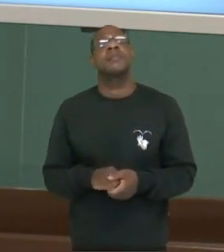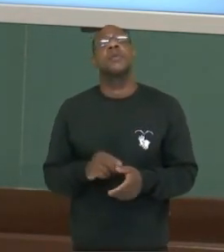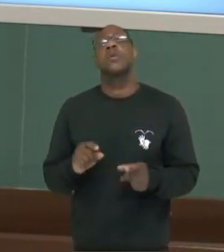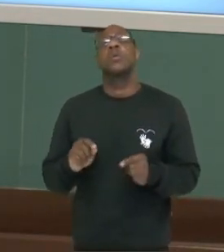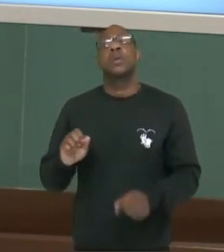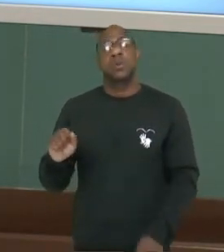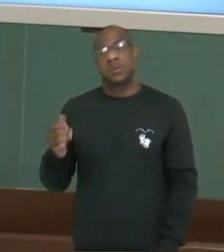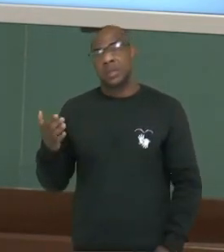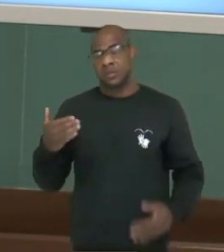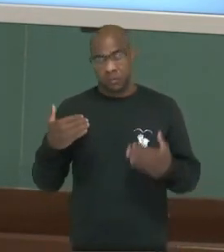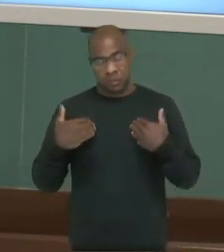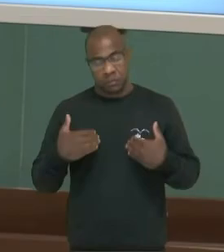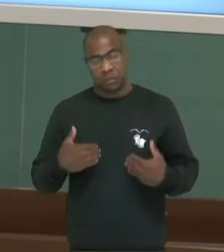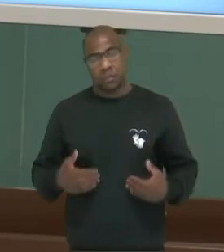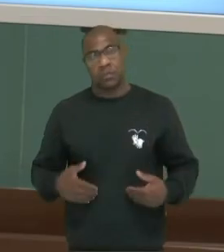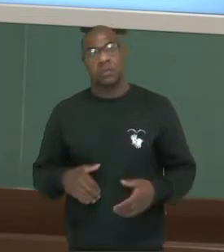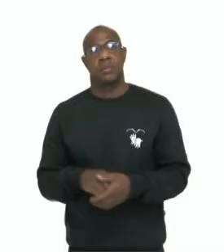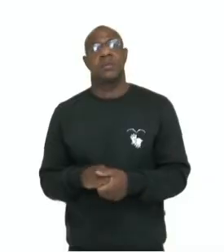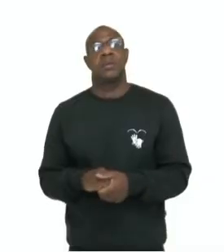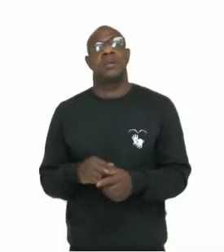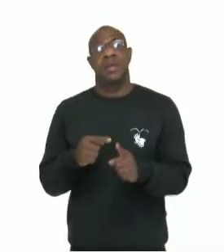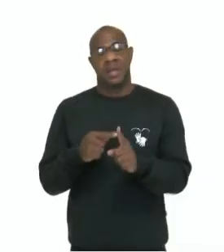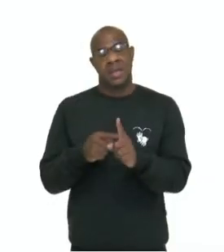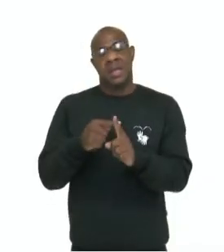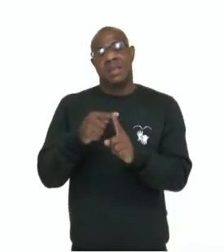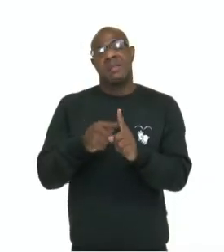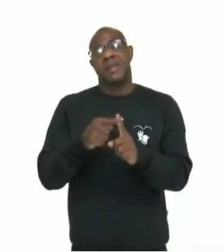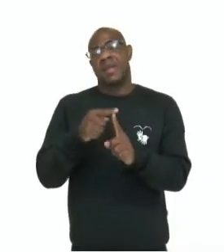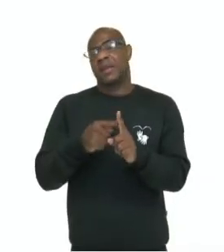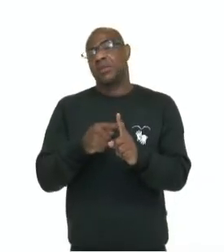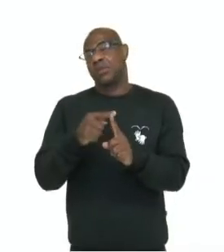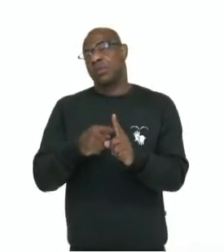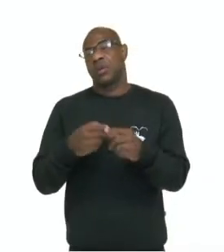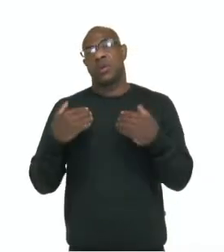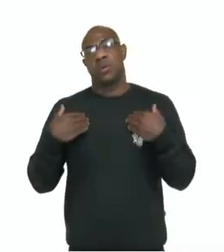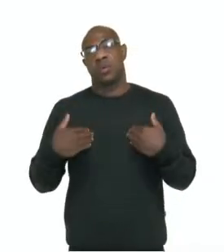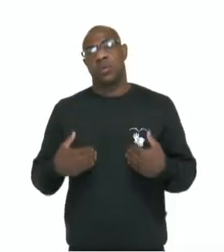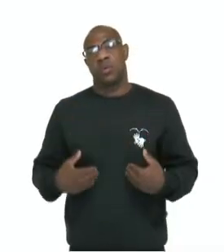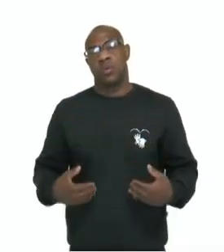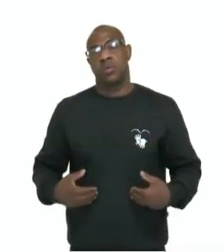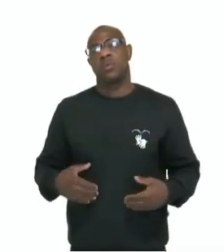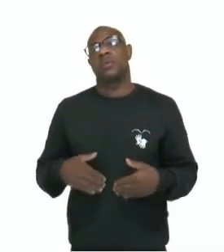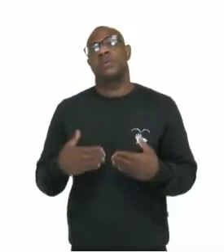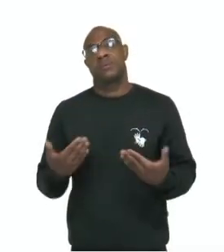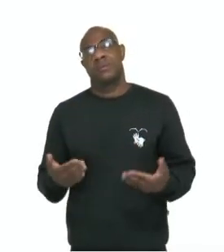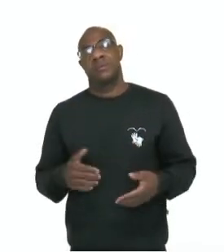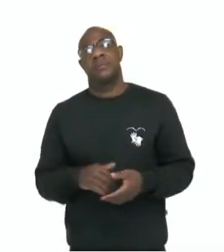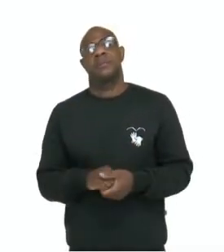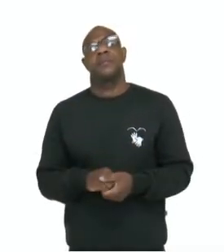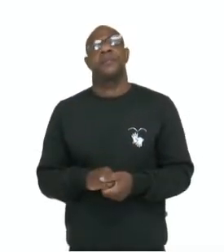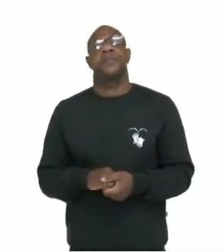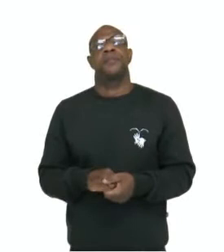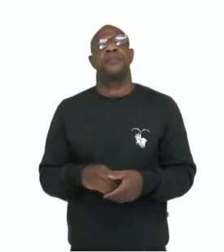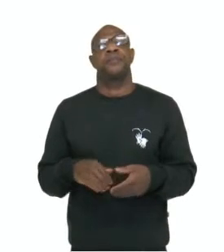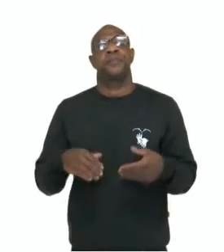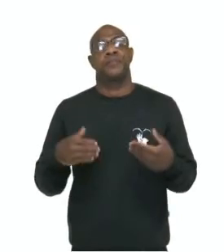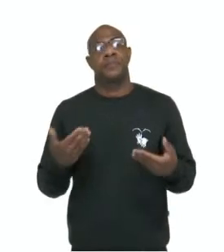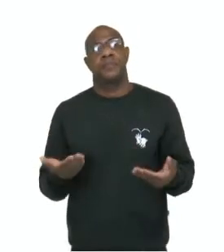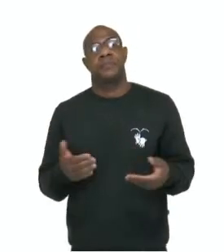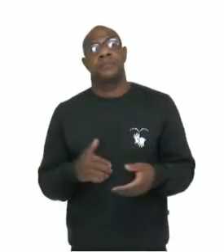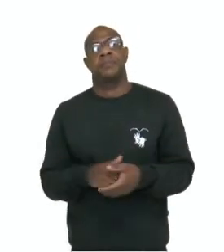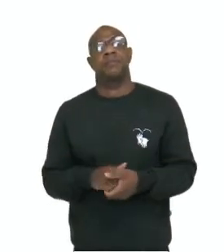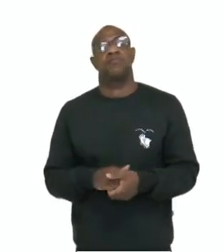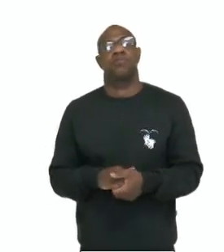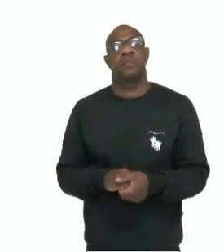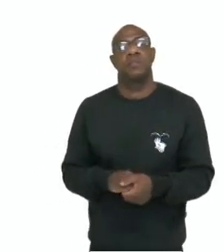então no corpo? A temperatura basal, né, a temperatura corporal, ela tende a aumentar um pouquinho.